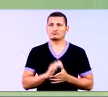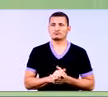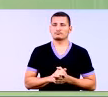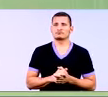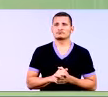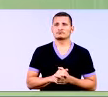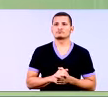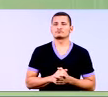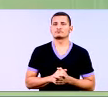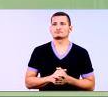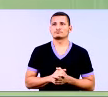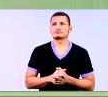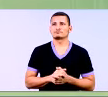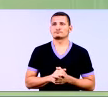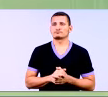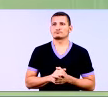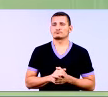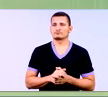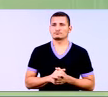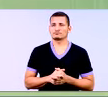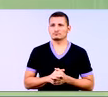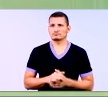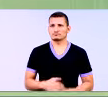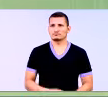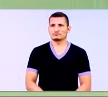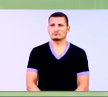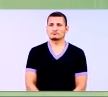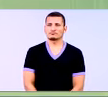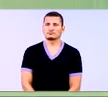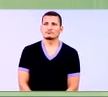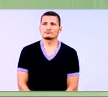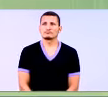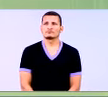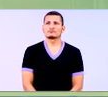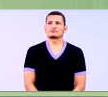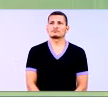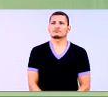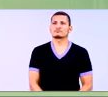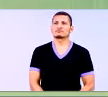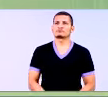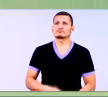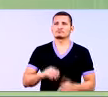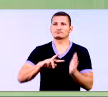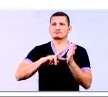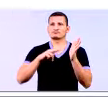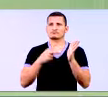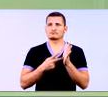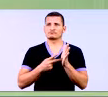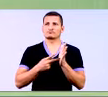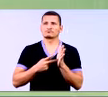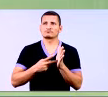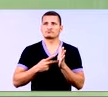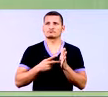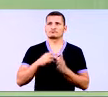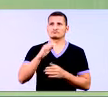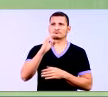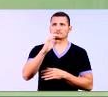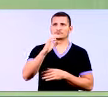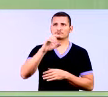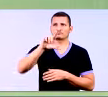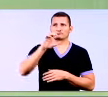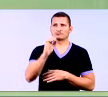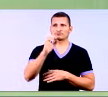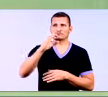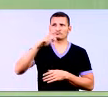lembrança de vocês aí, tá? Então, se eu tiver aqui, o que significa o pulso? O clock, o que a gente chama de